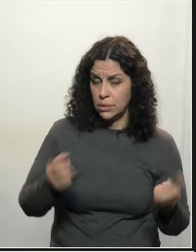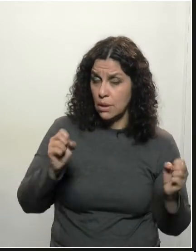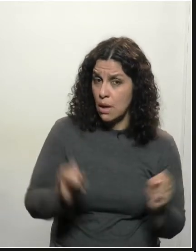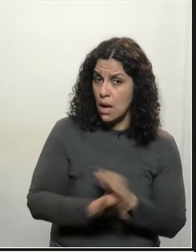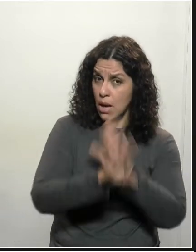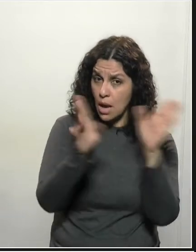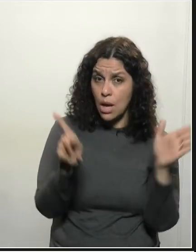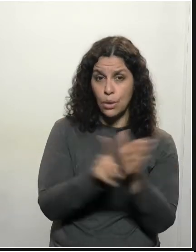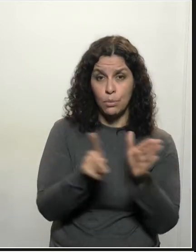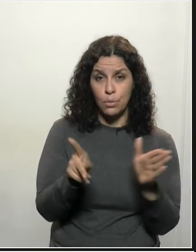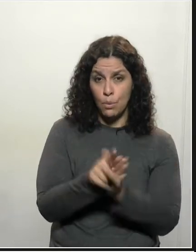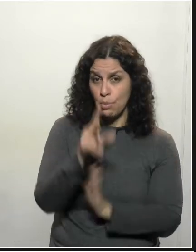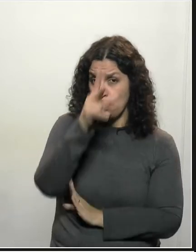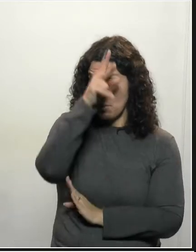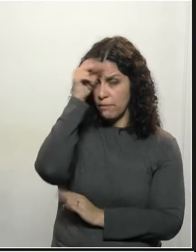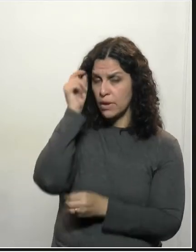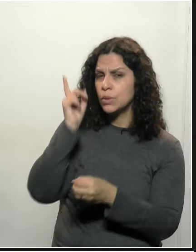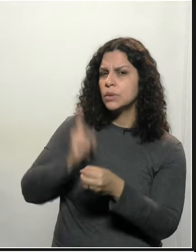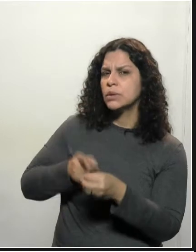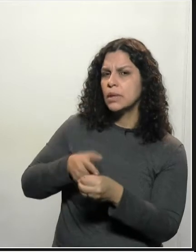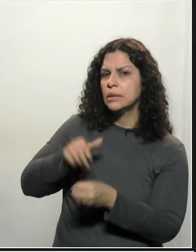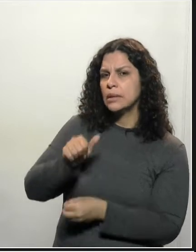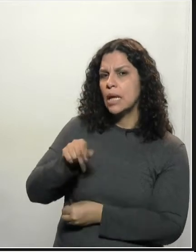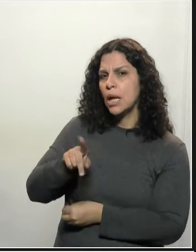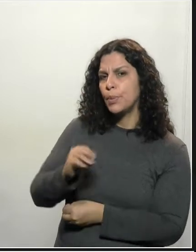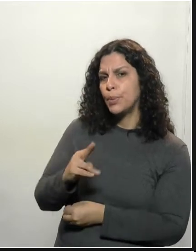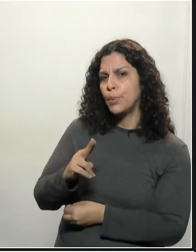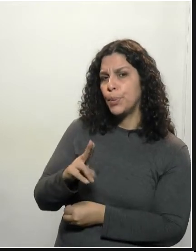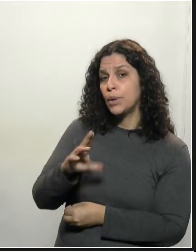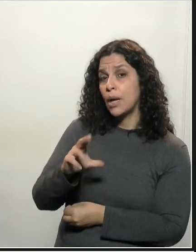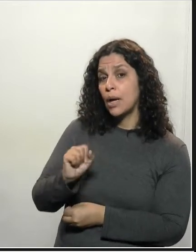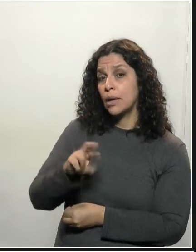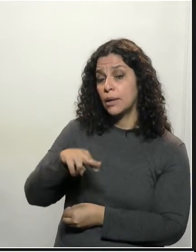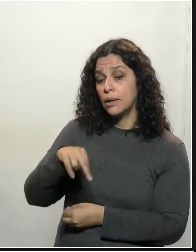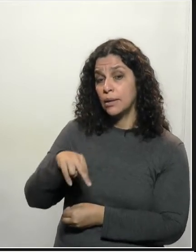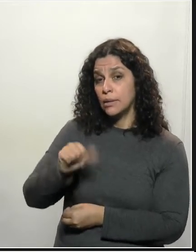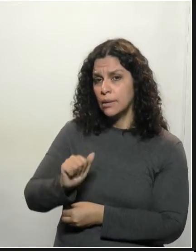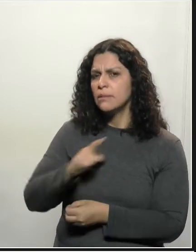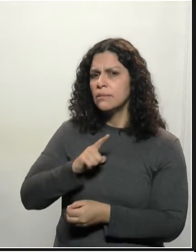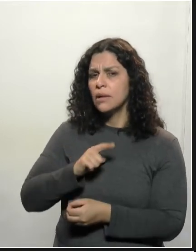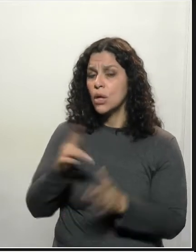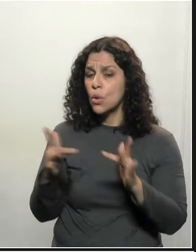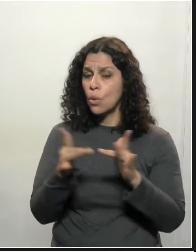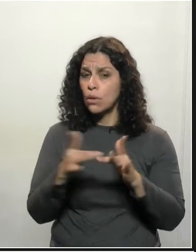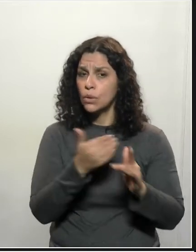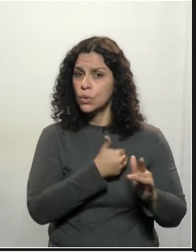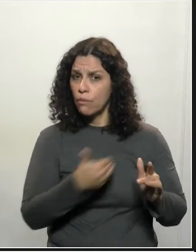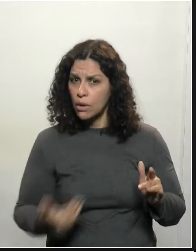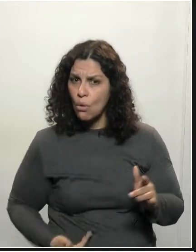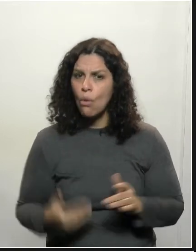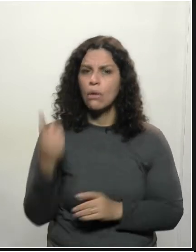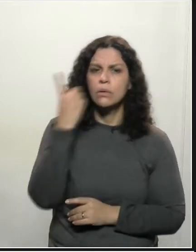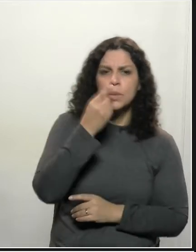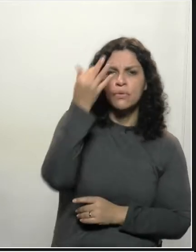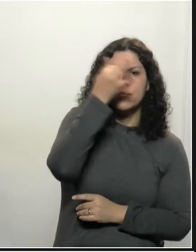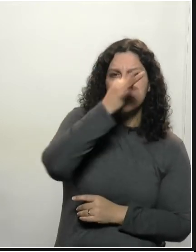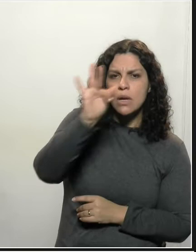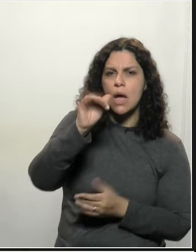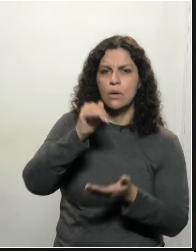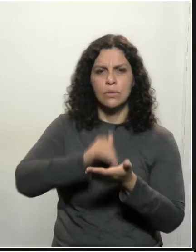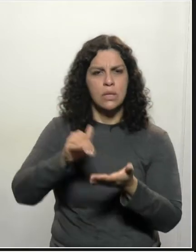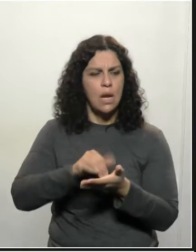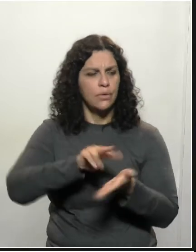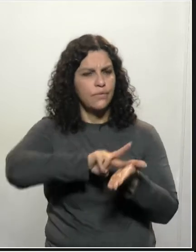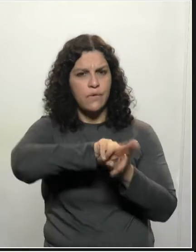da envergadura que é Apucarana, ele tem contatos com governadores, deputados federais, estaduais e